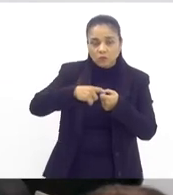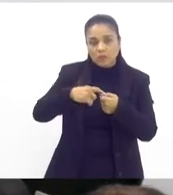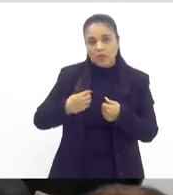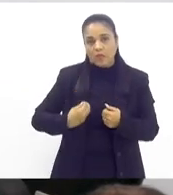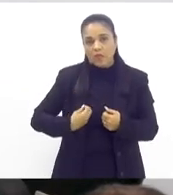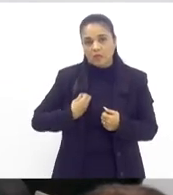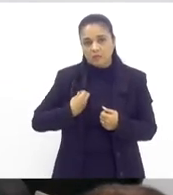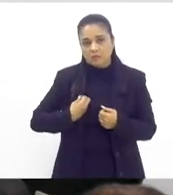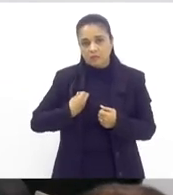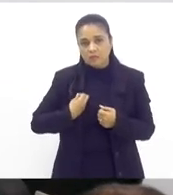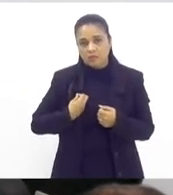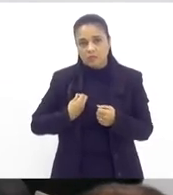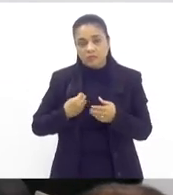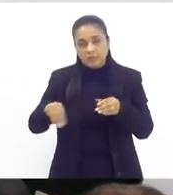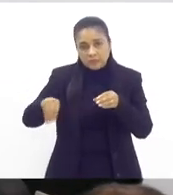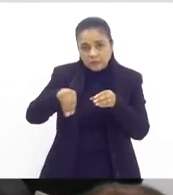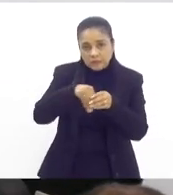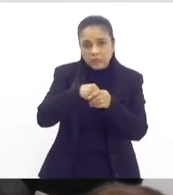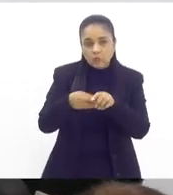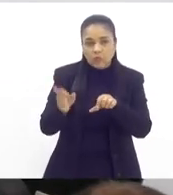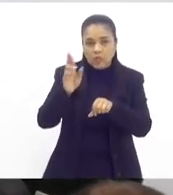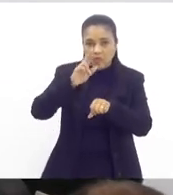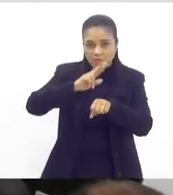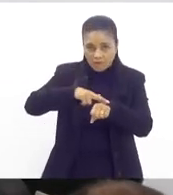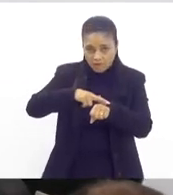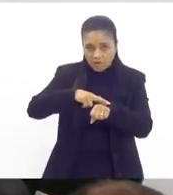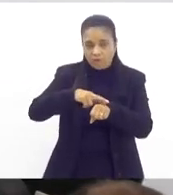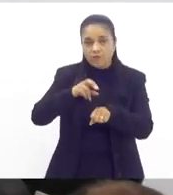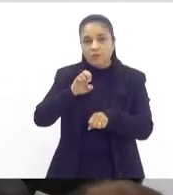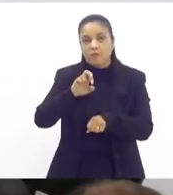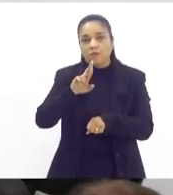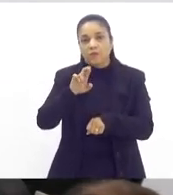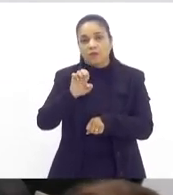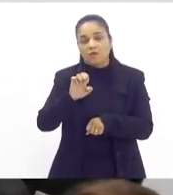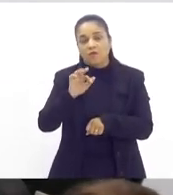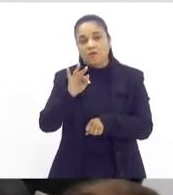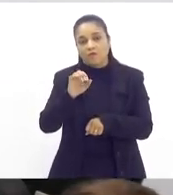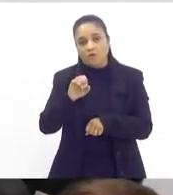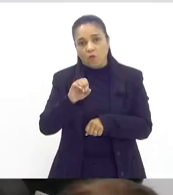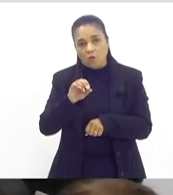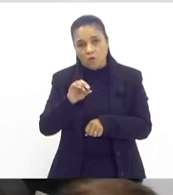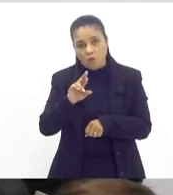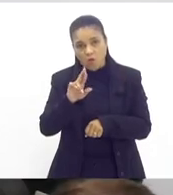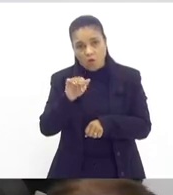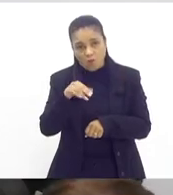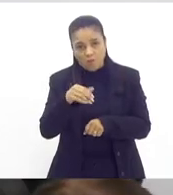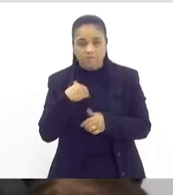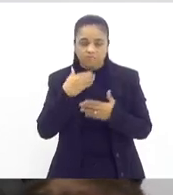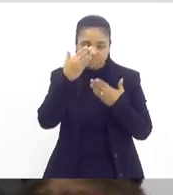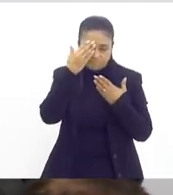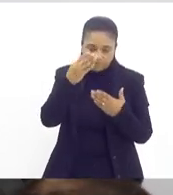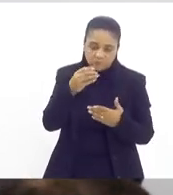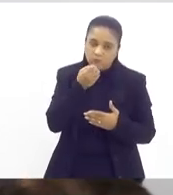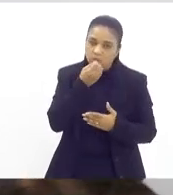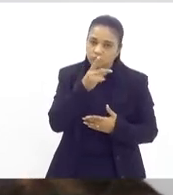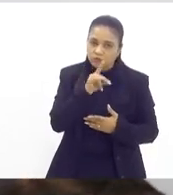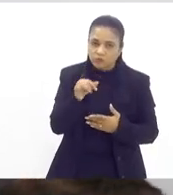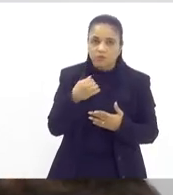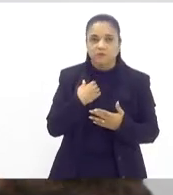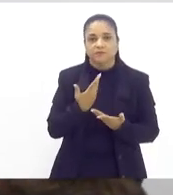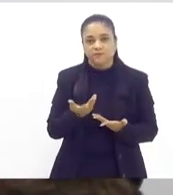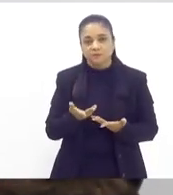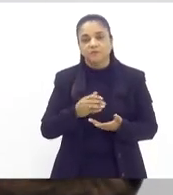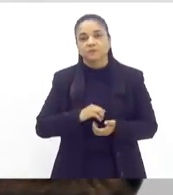dentro do texto da reforma. Tem outras diversas, mas eu vou parar por aqui para dar a oportunidade de todos falarem. Obrigado, bom dia. Obrigado, Alexandre. Grande